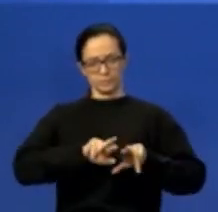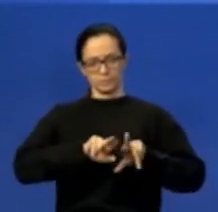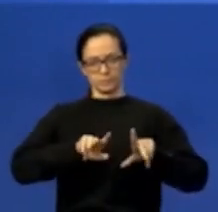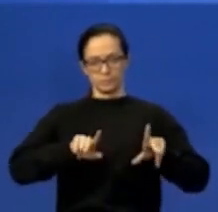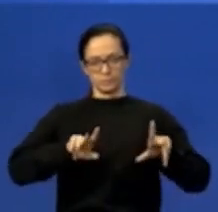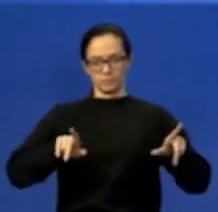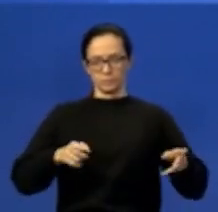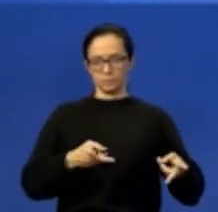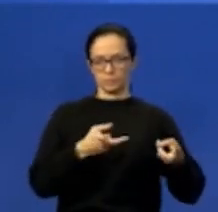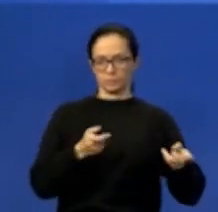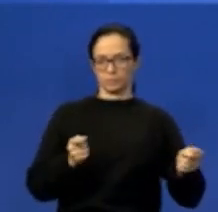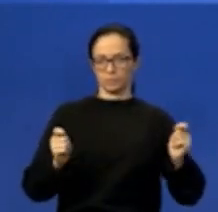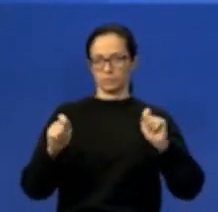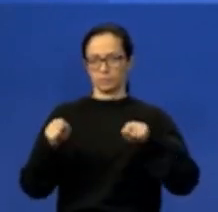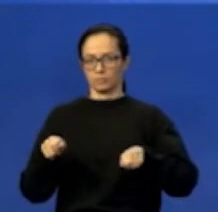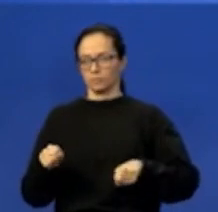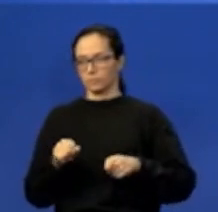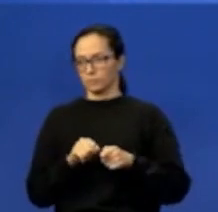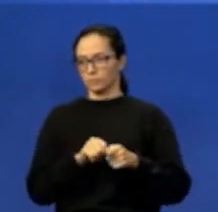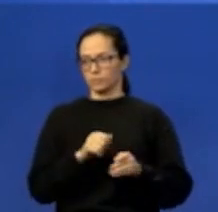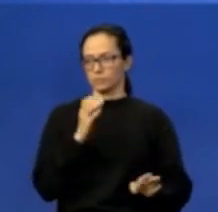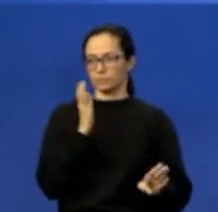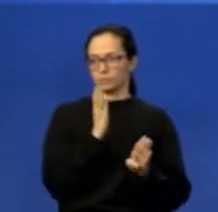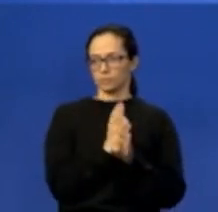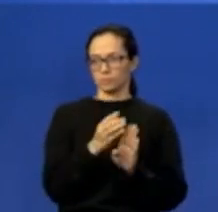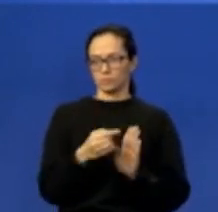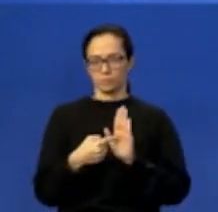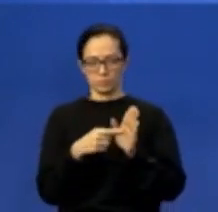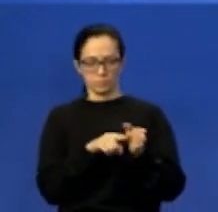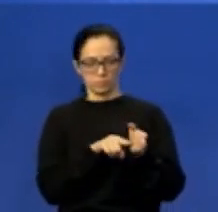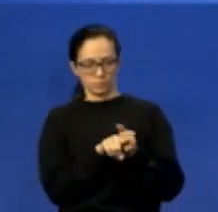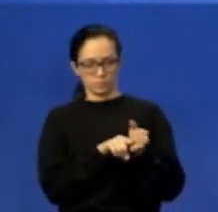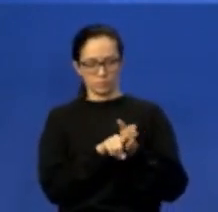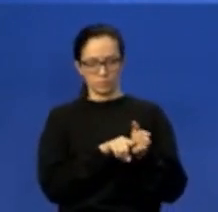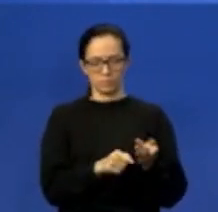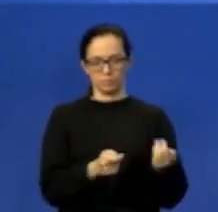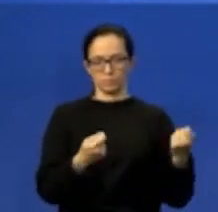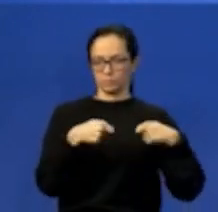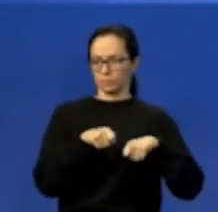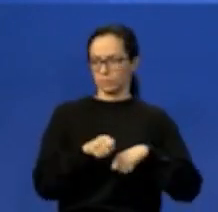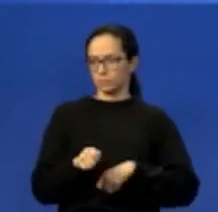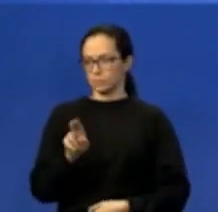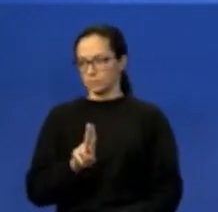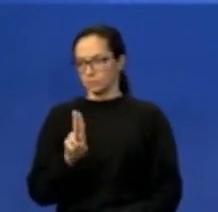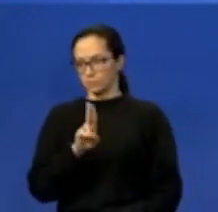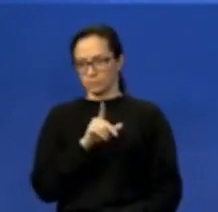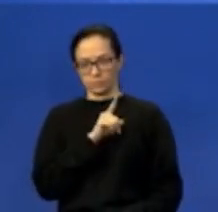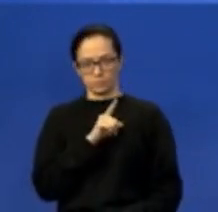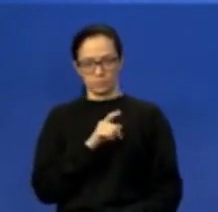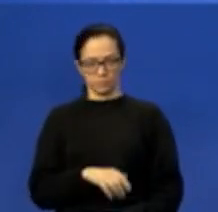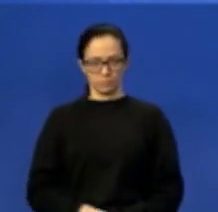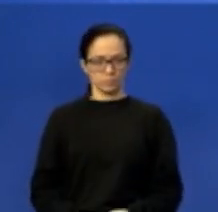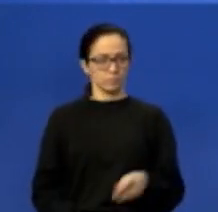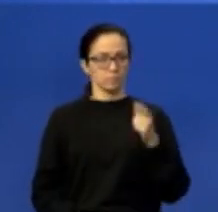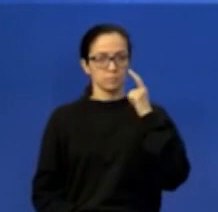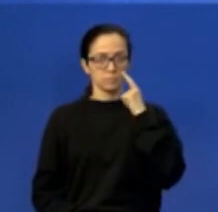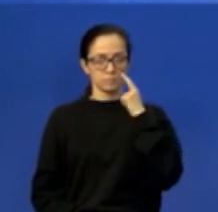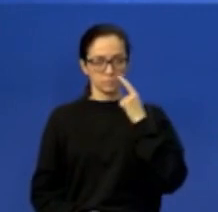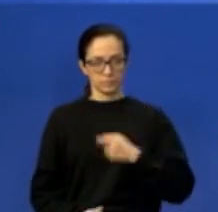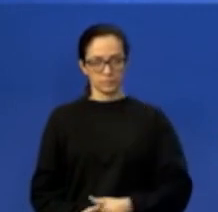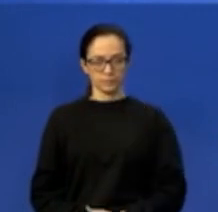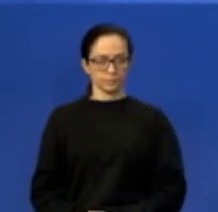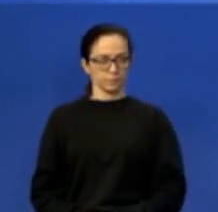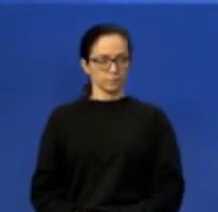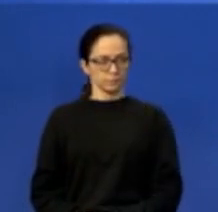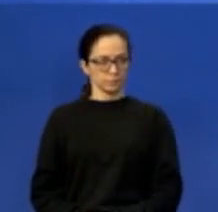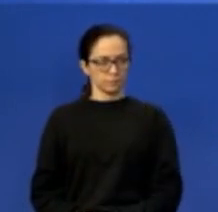controláveis ou que são passíveis de investigação nos exames laboratoriais, que é o que eu vou apresentar para vocês nesse nosso próximo